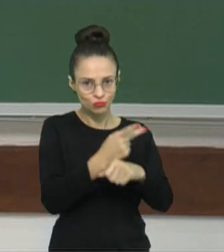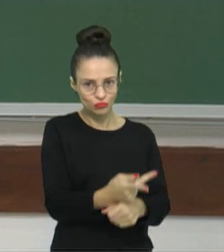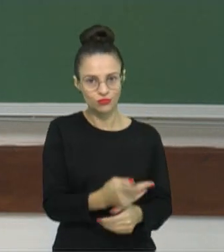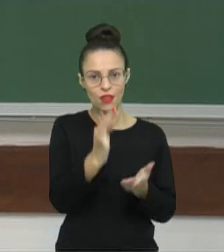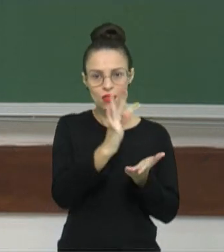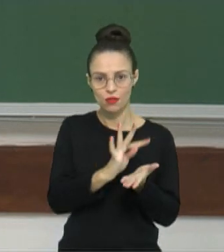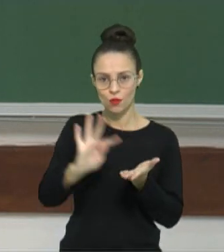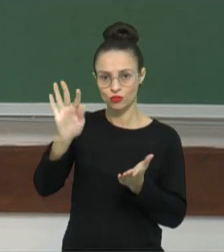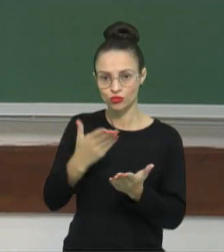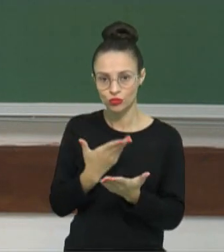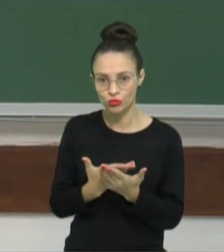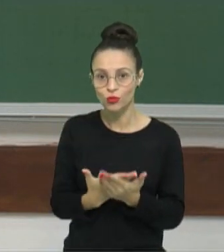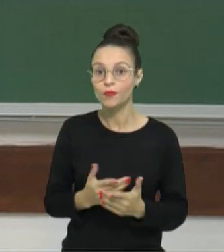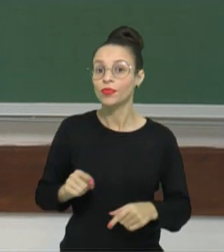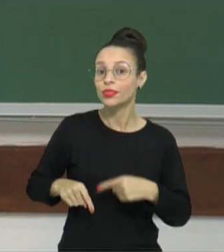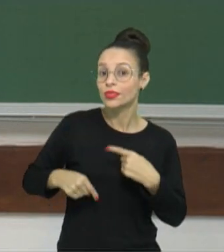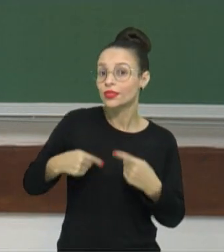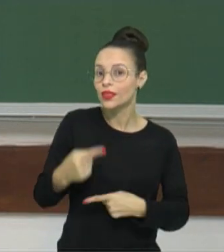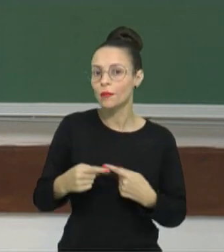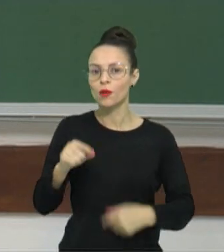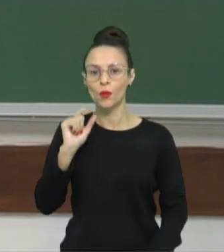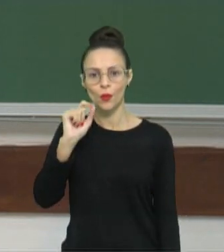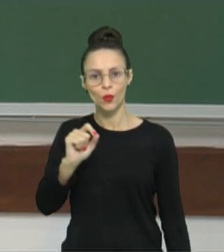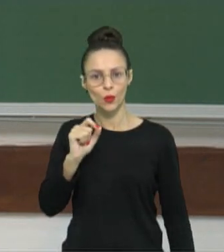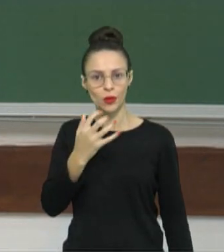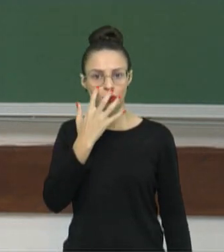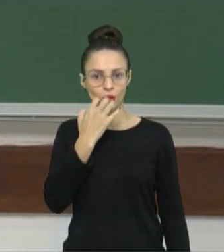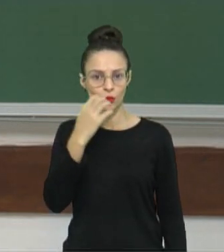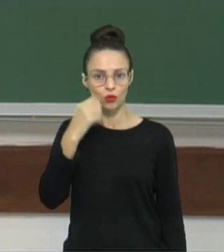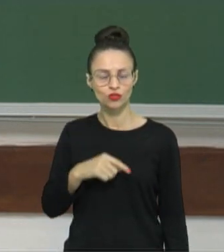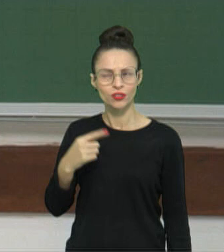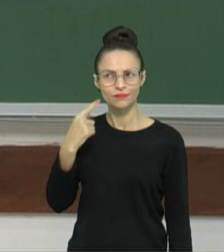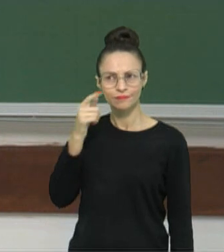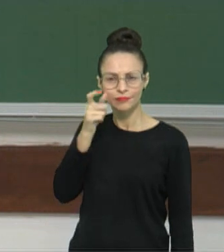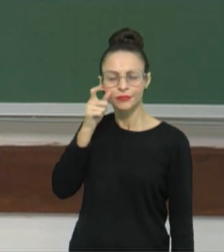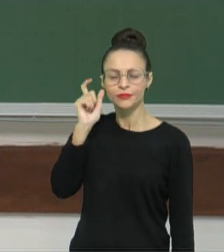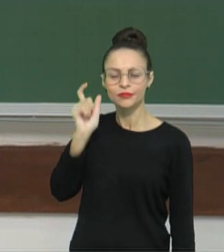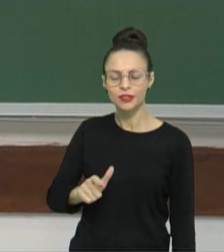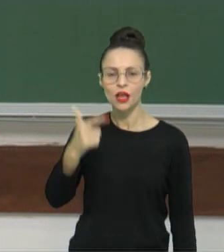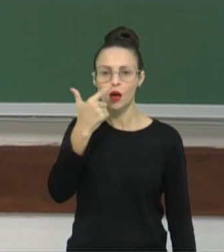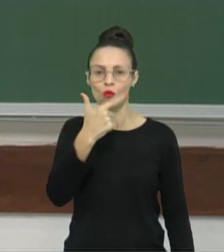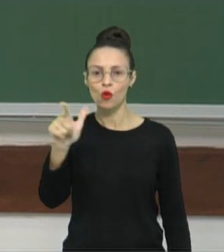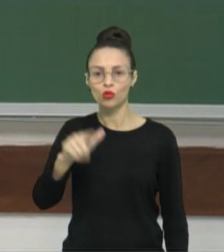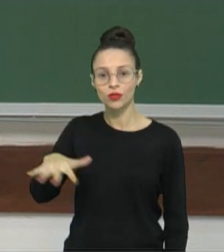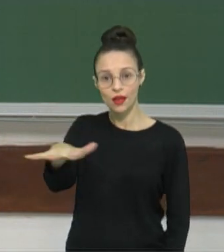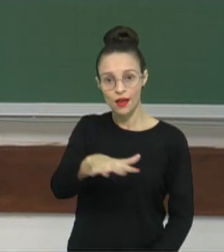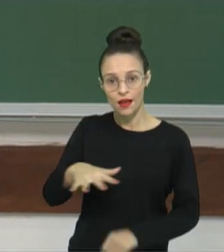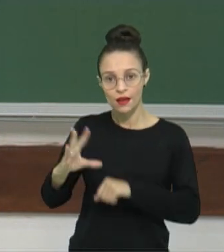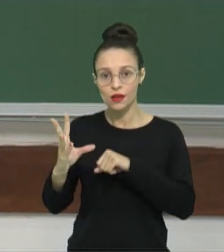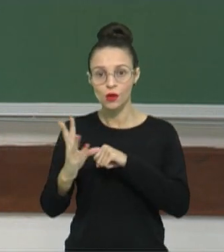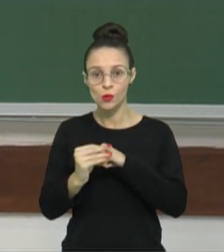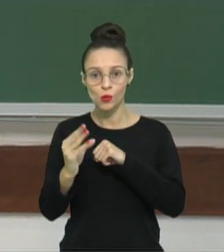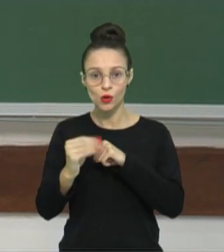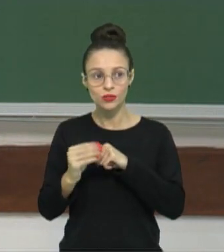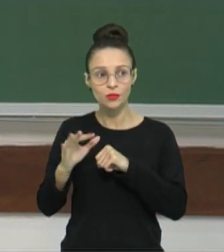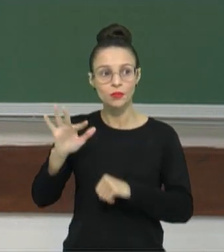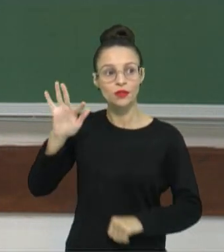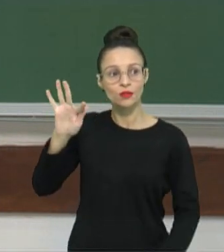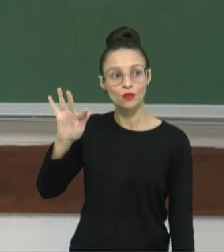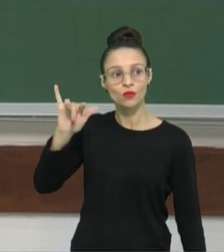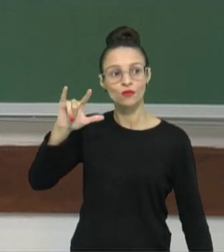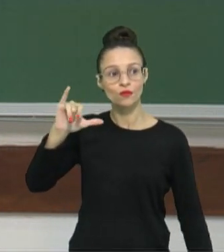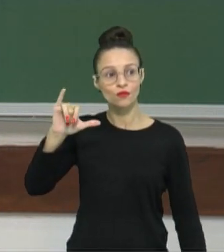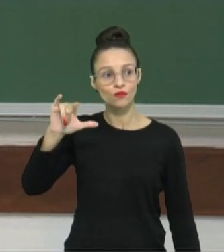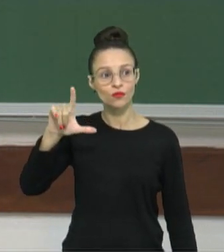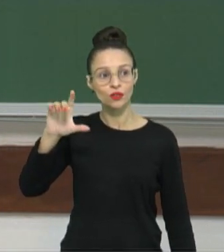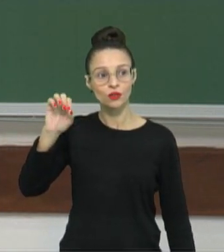estudos. Mais tarde, ele vai se interessar por outra área do conhecimento, que é a filologia. A filologia, a gente pode entender ela como o